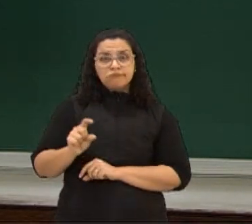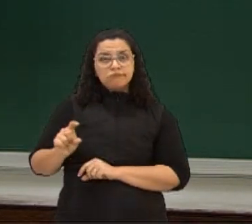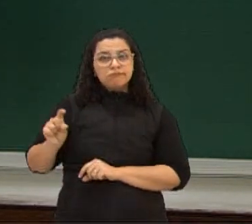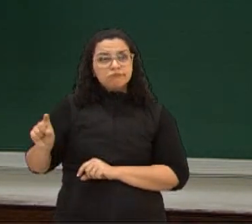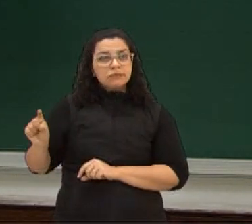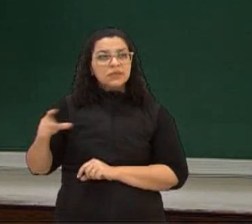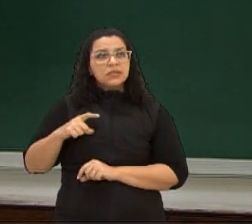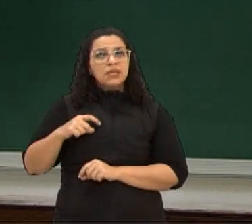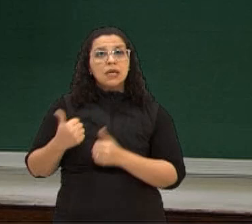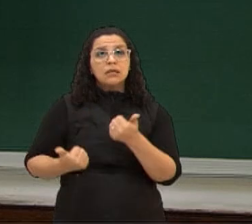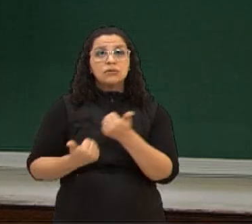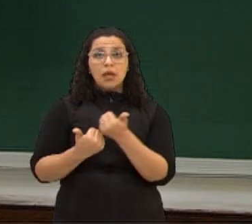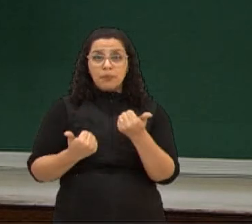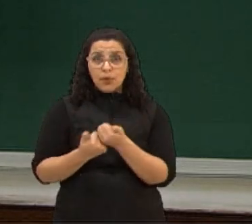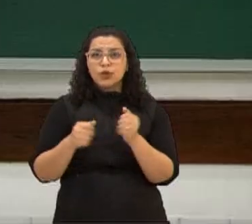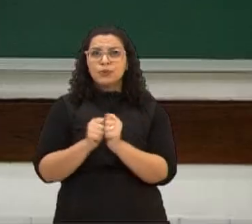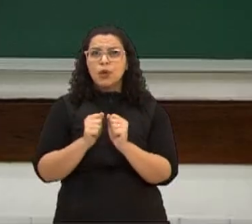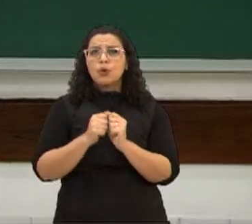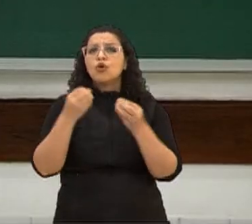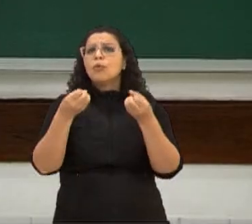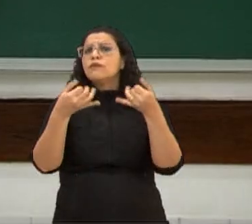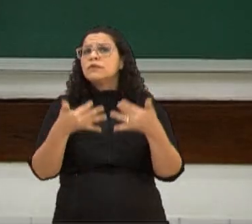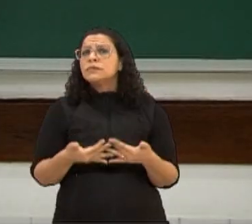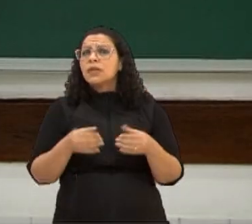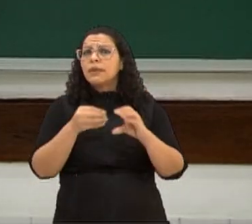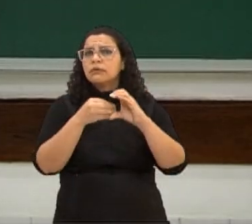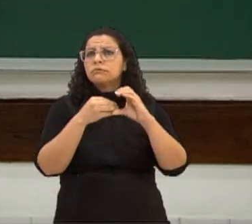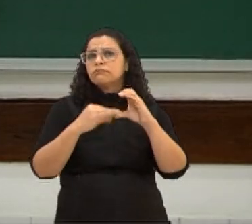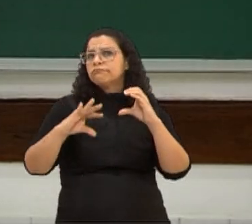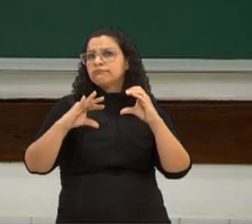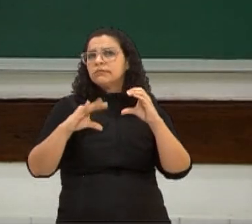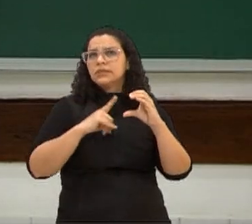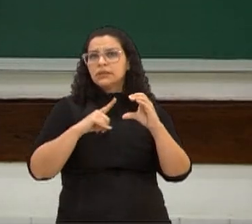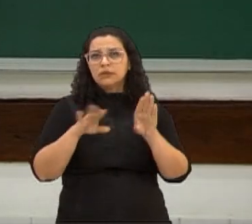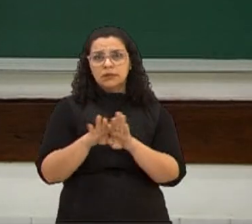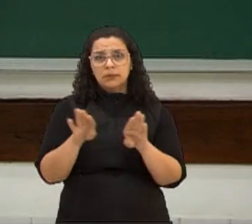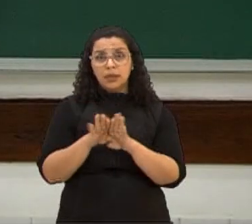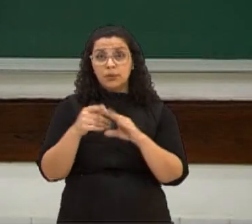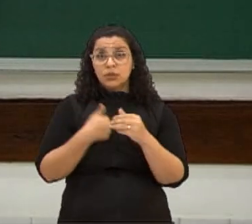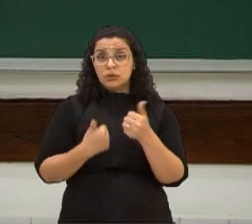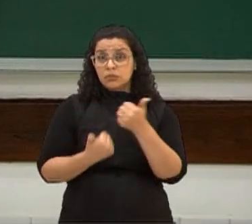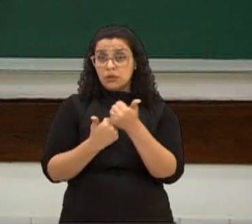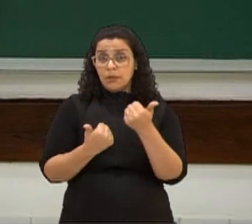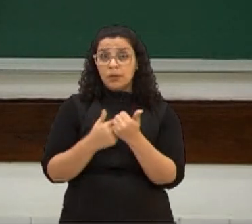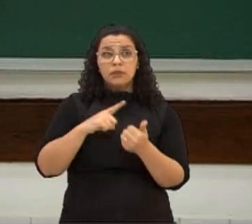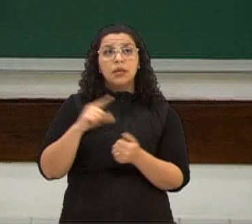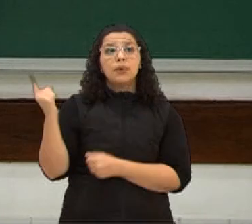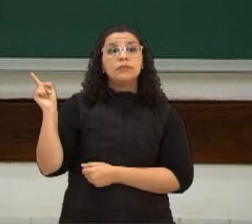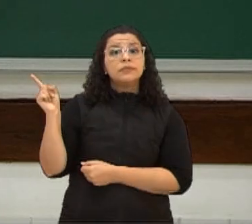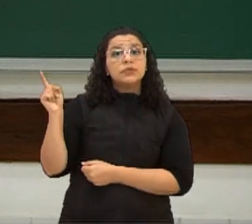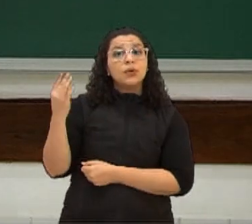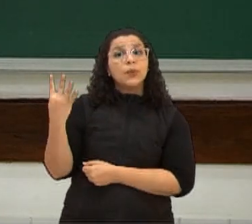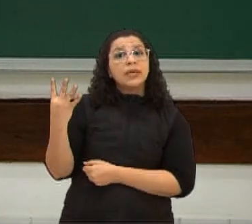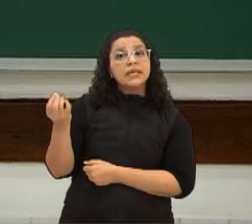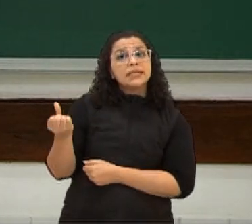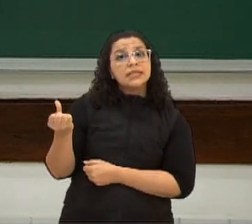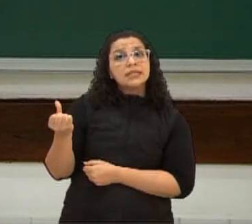esses outros suportes, né, para você compartilhar. E nesses suportes apareceu que